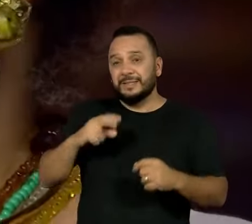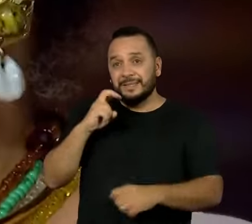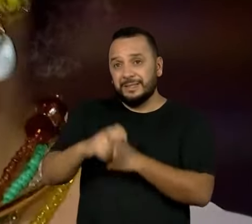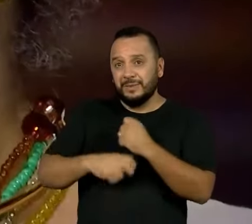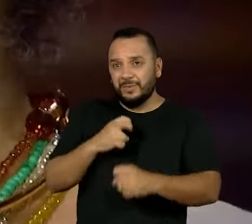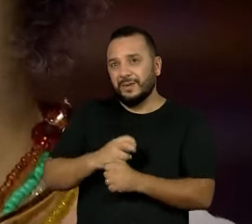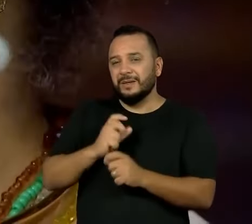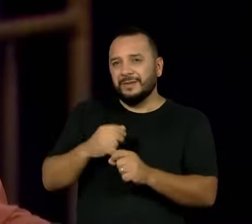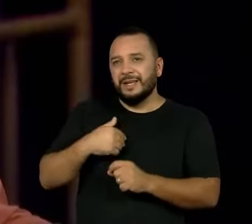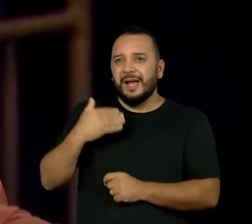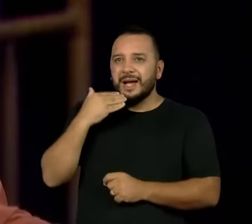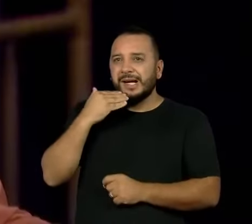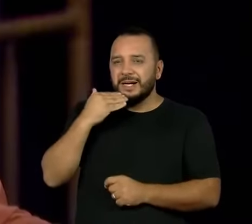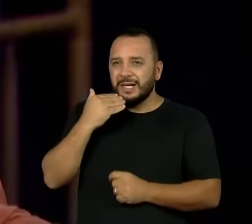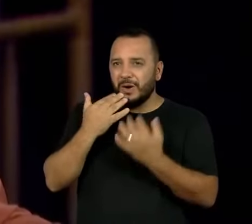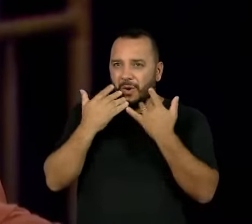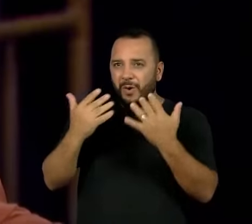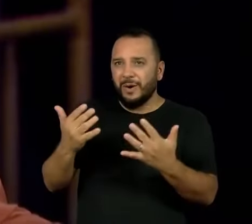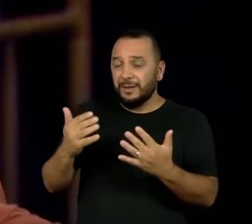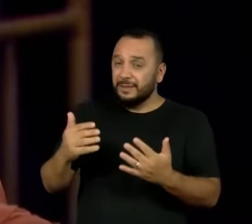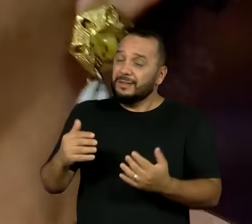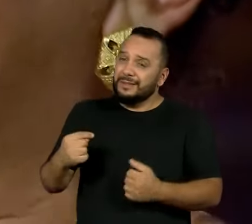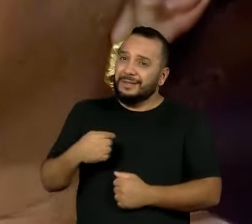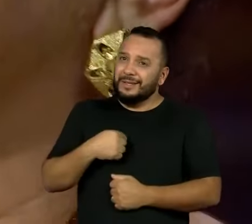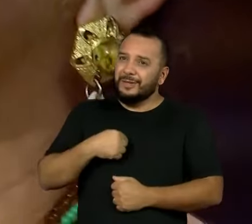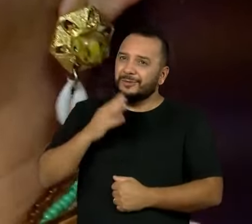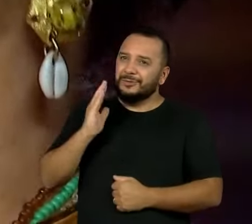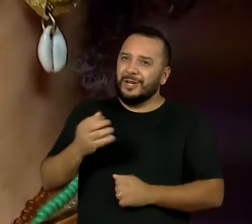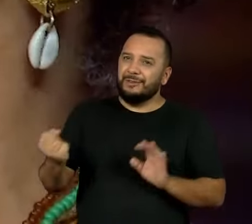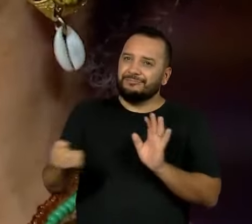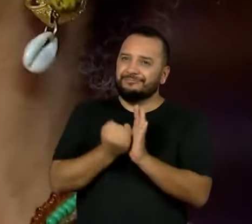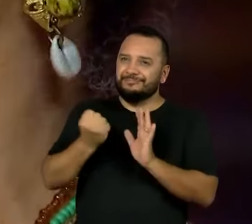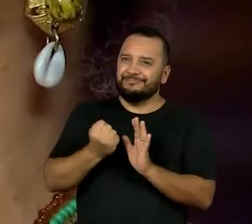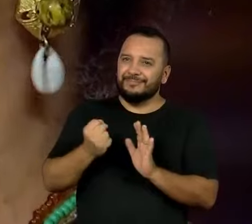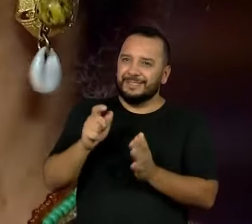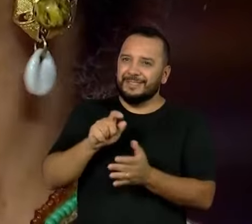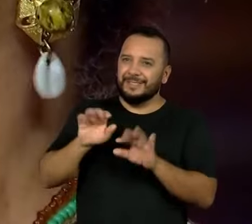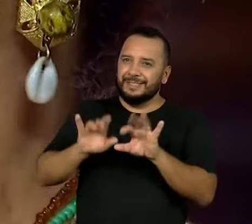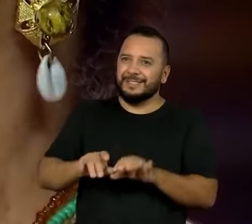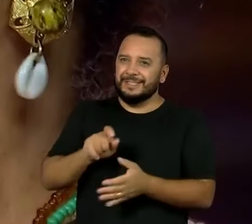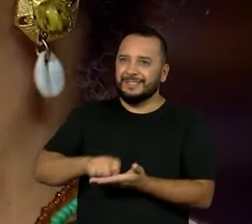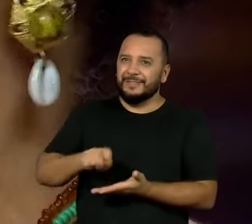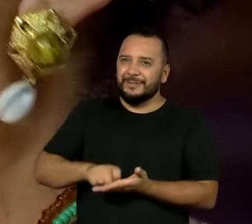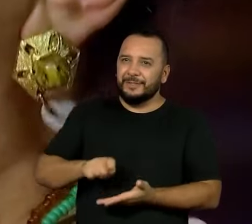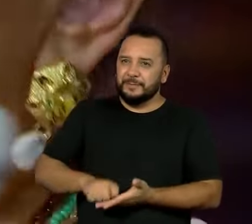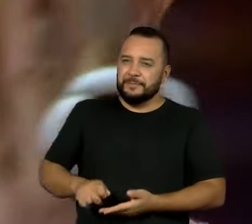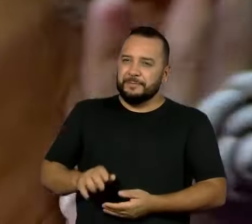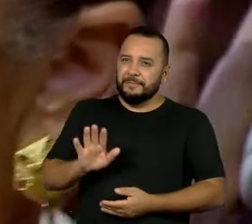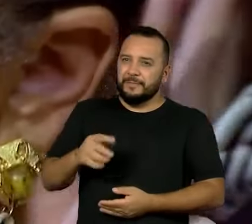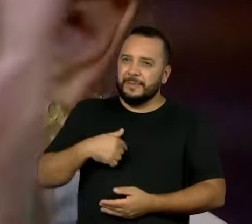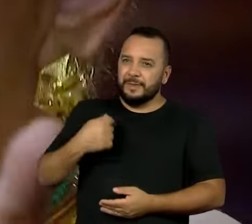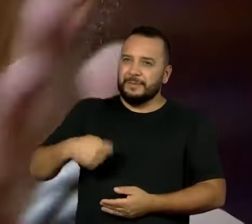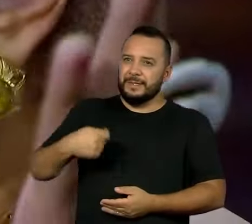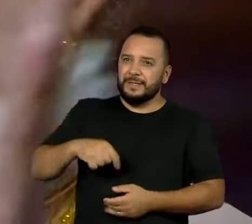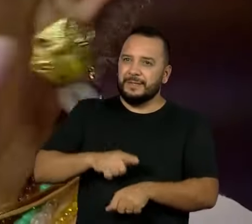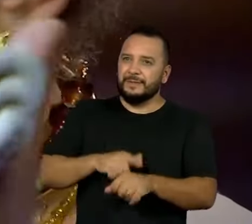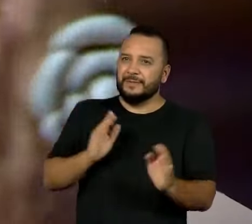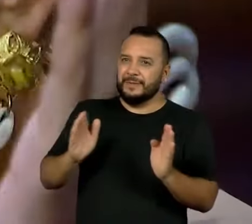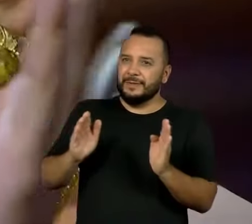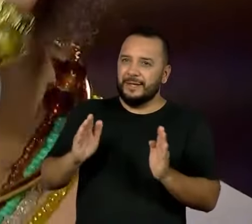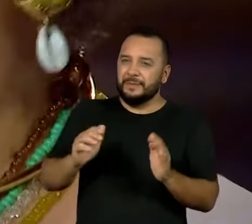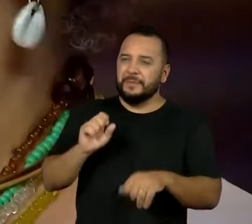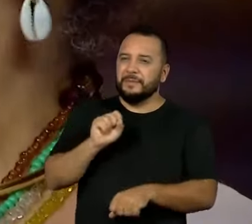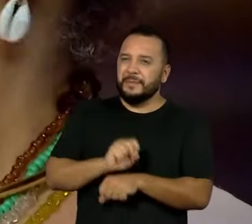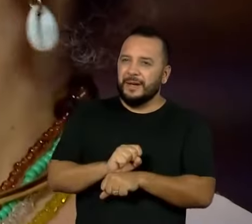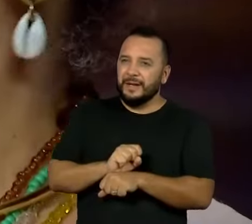do defeit eu acho que nem tanto mais porque eu já tô mais carimbada em em escrever né mas eu preciso de um tempo parada